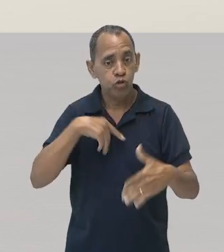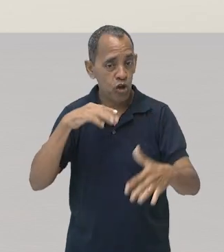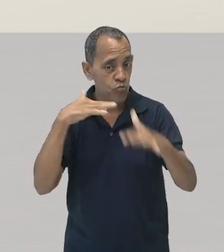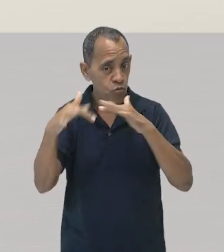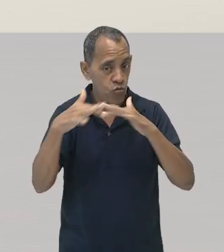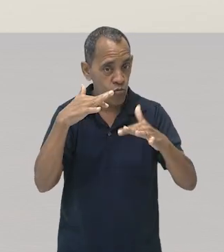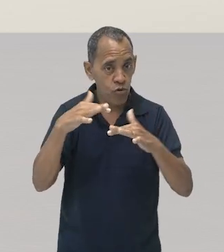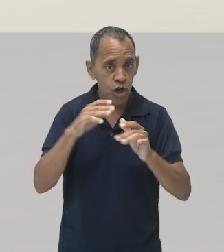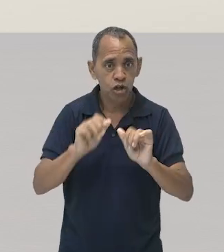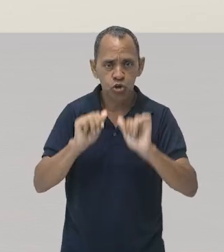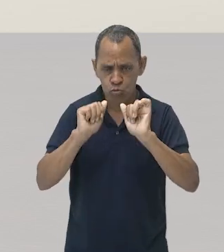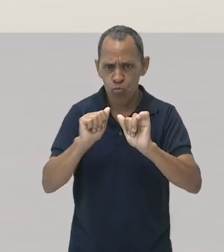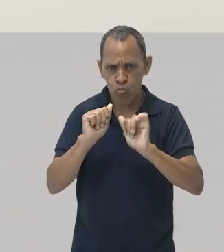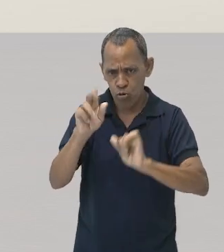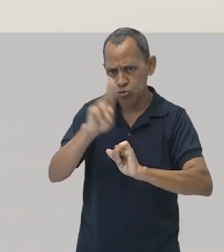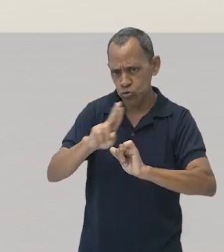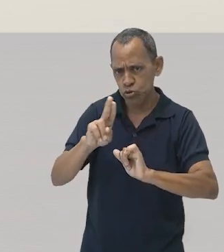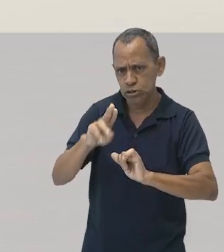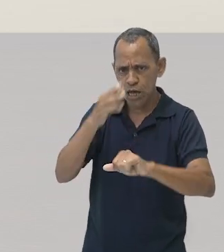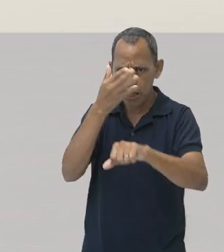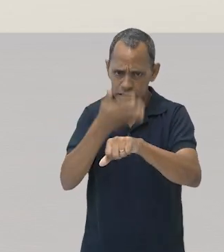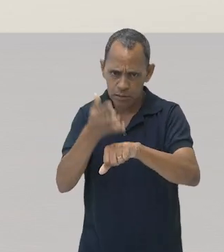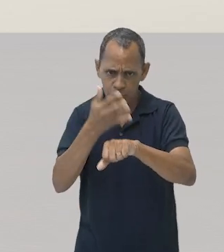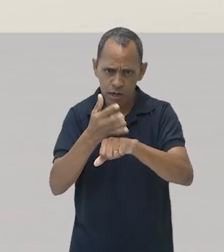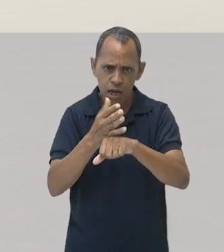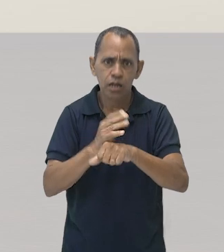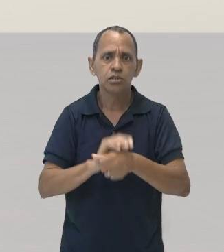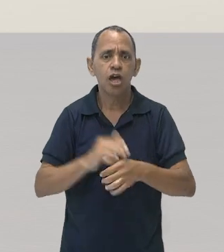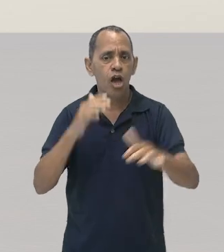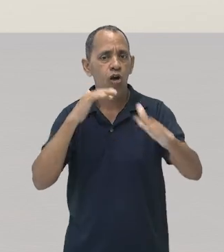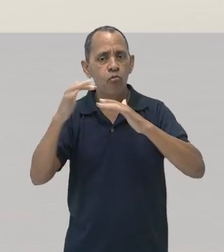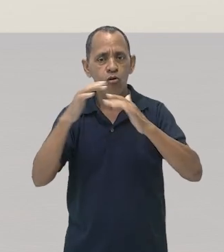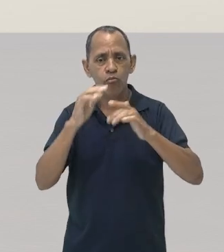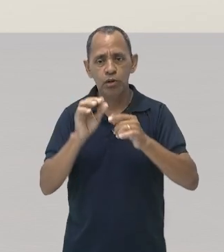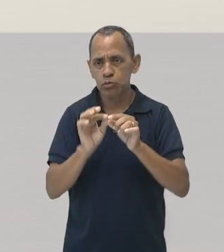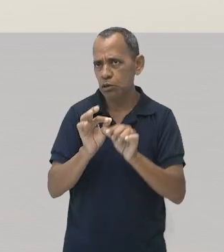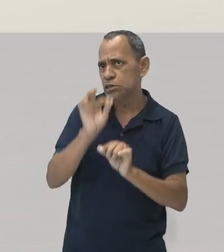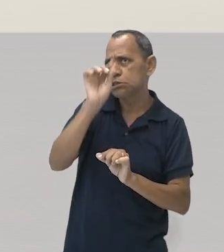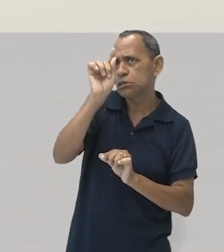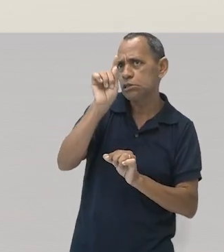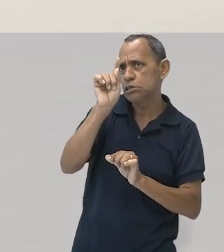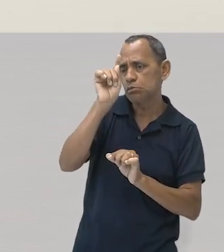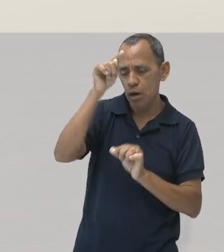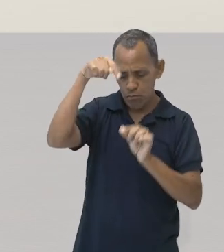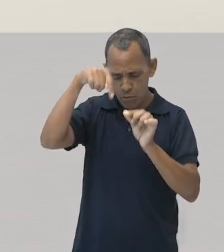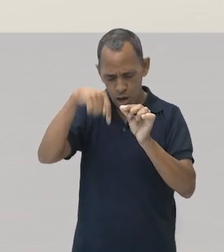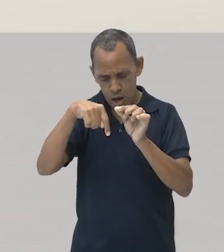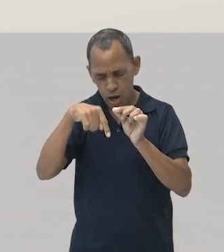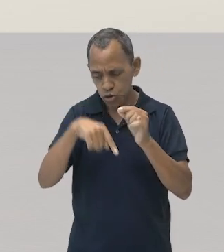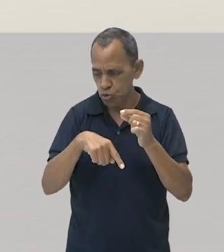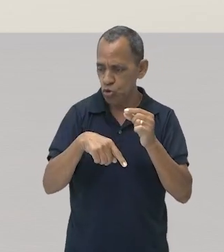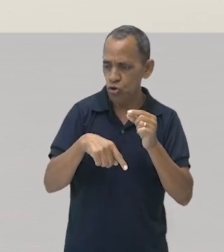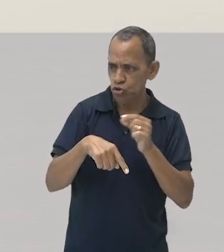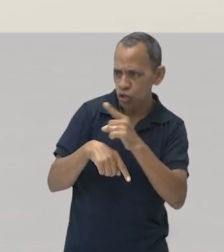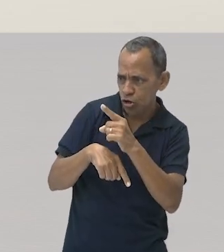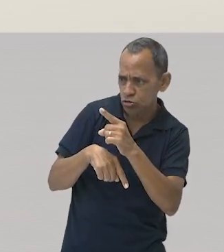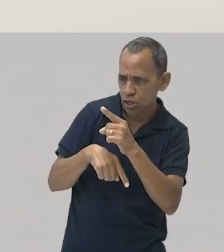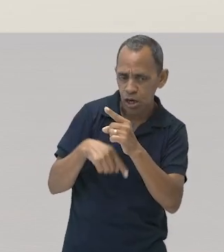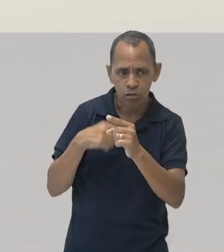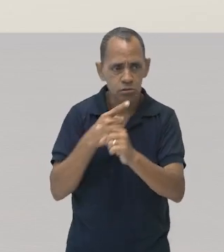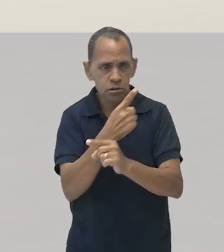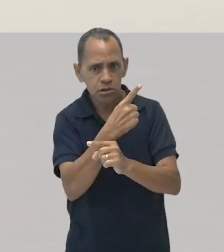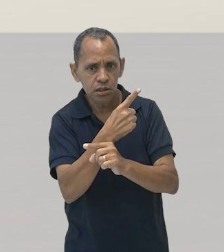fazer um movimento na diagonal, fazer um movimento mais em cima, fazer um movimento mais embaixo. Então, essa questão